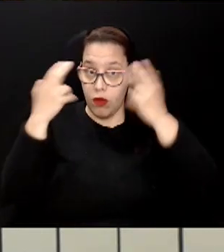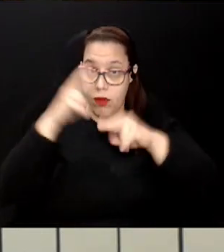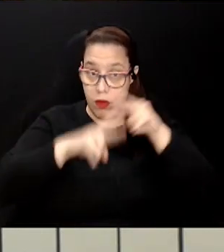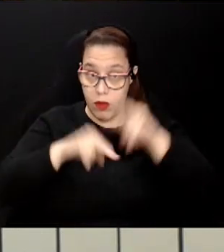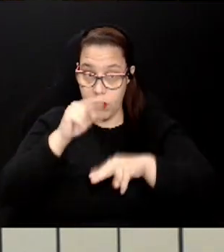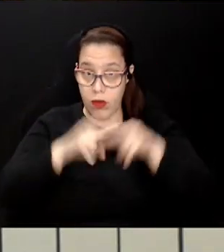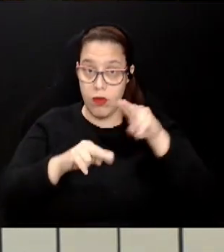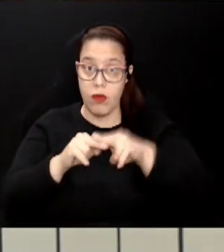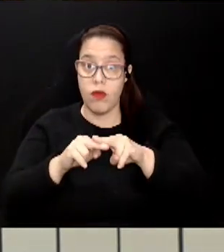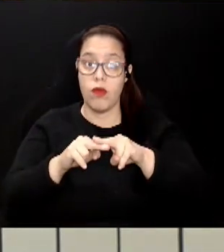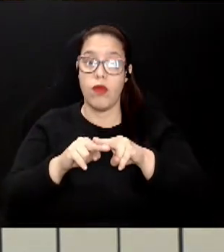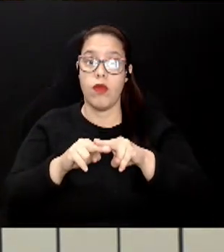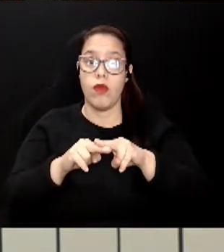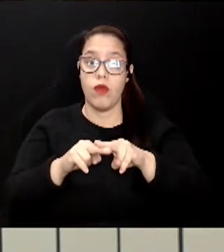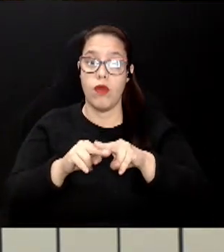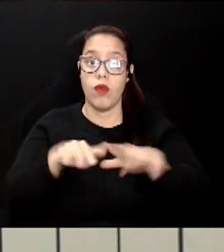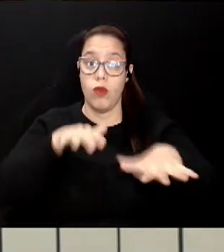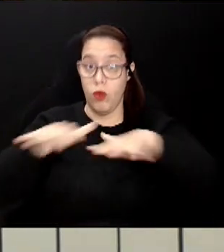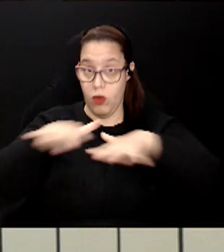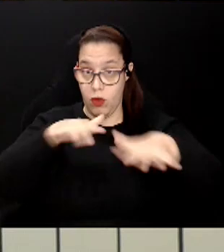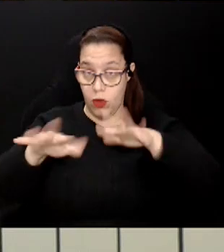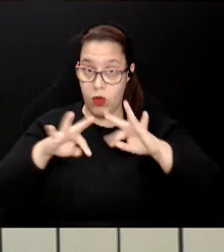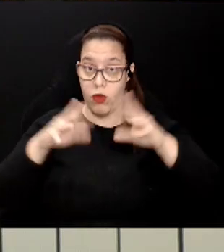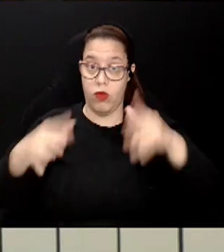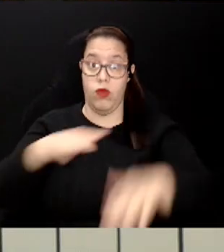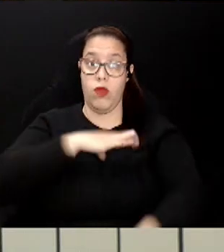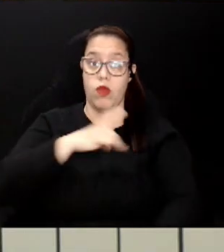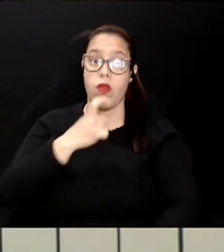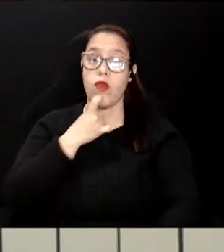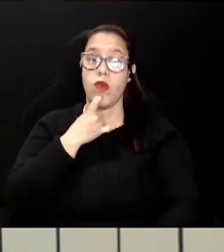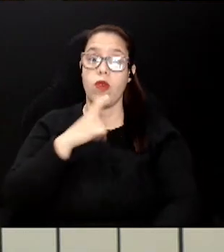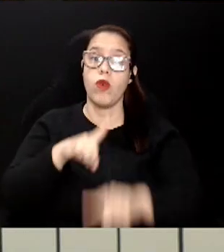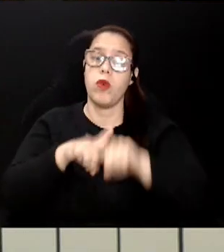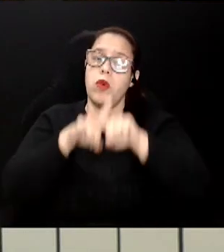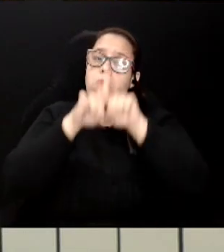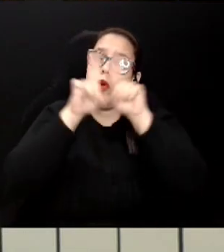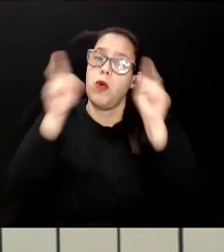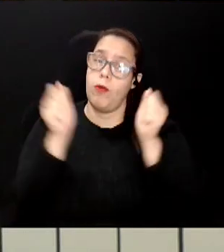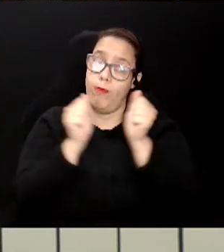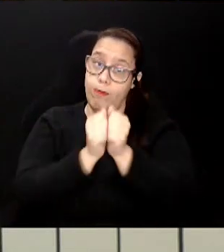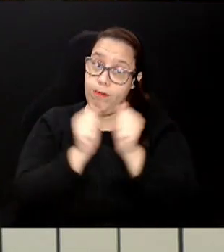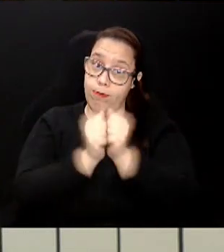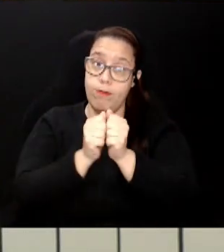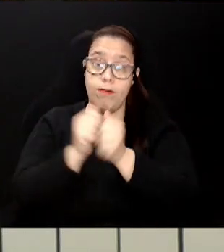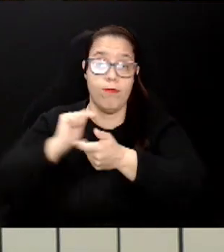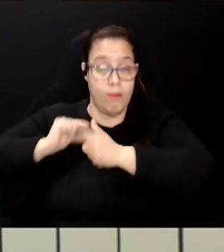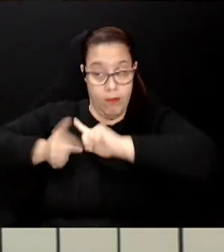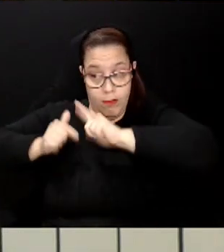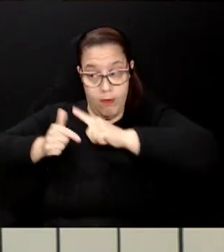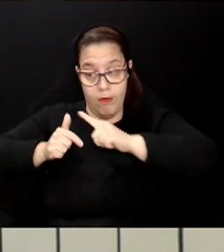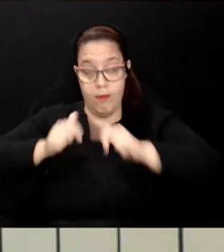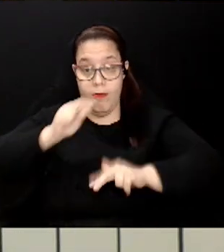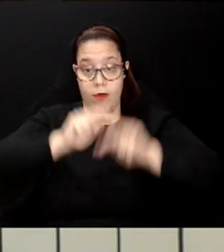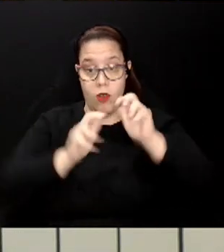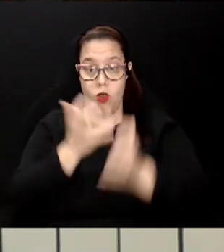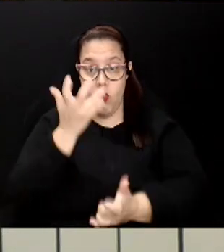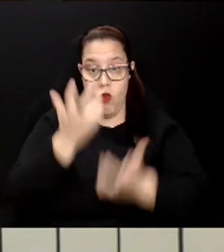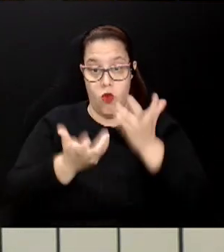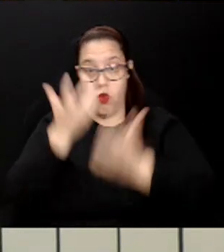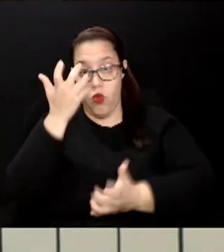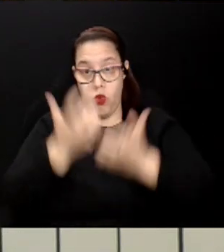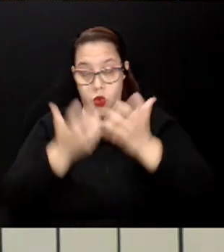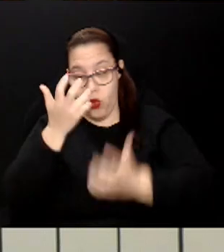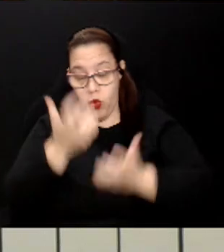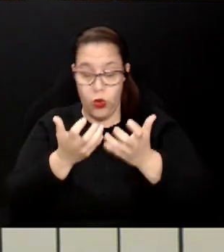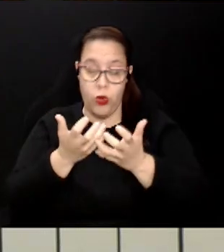a movimentar toda a cidade de Campinas, mas junto com a tradição das fogueiras e dos fogos de artifício,